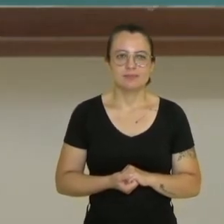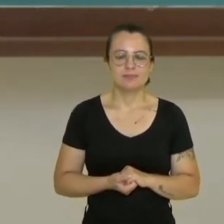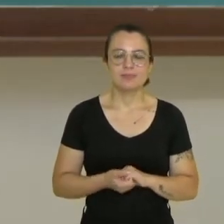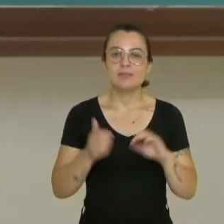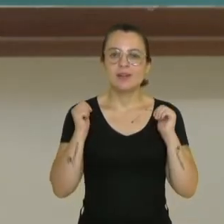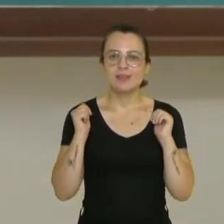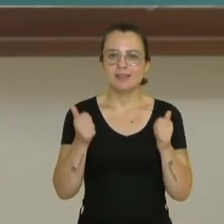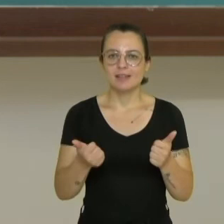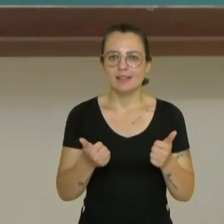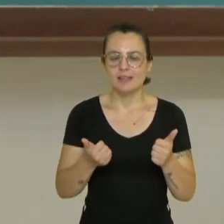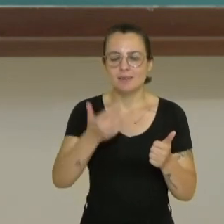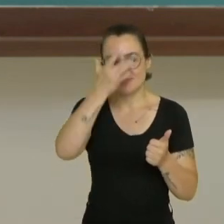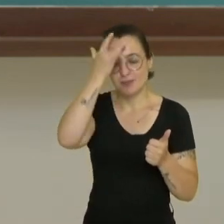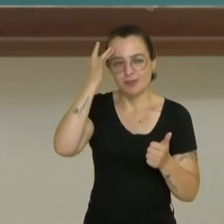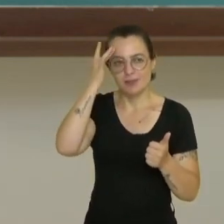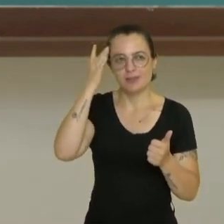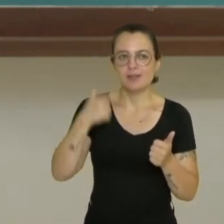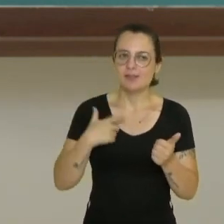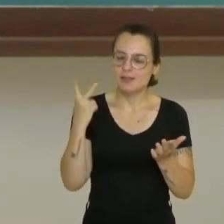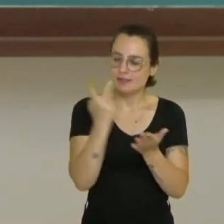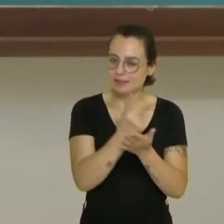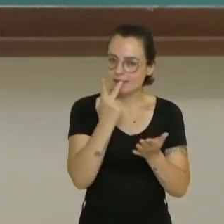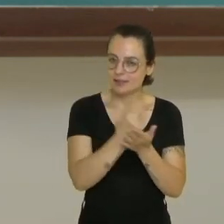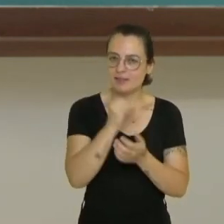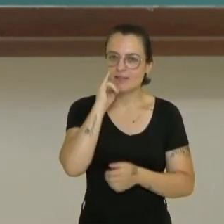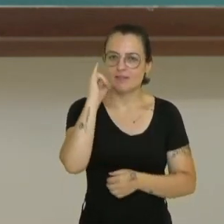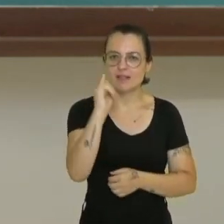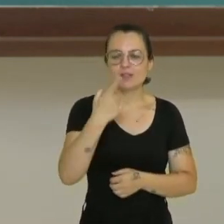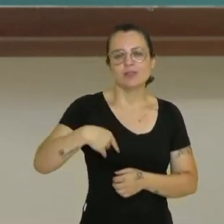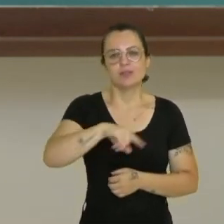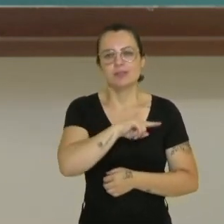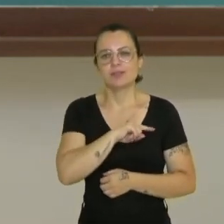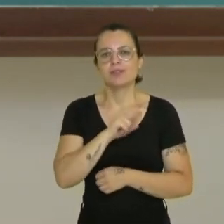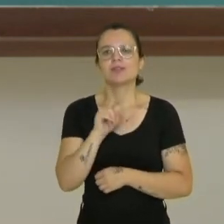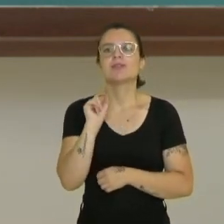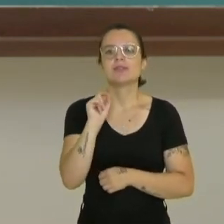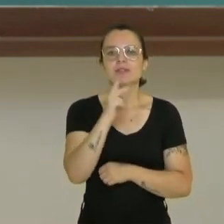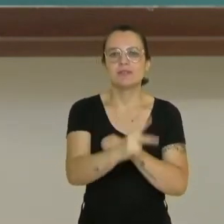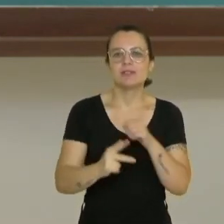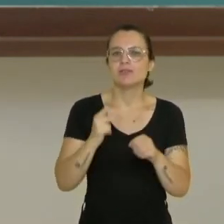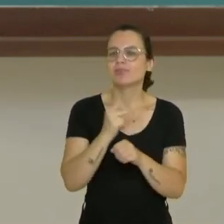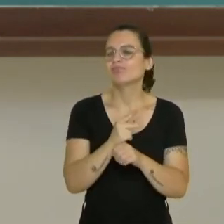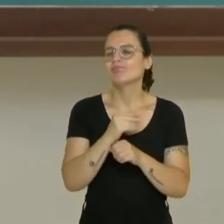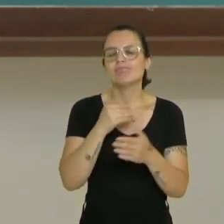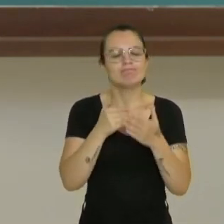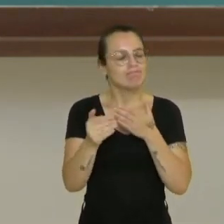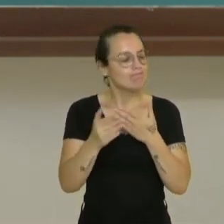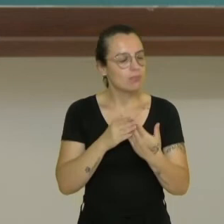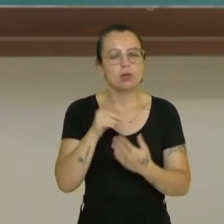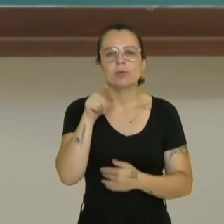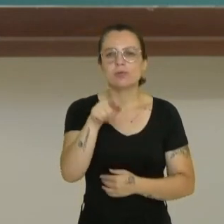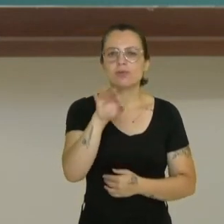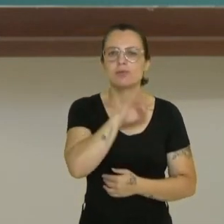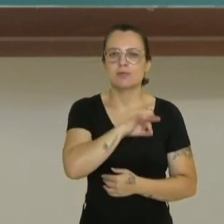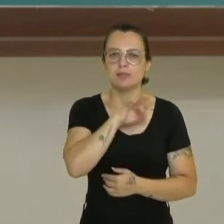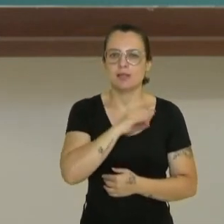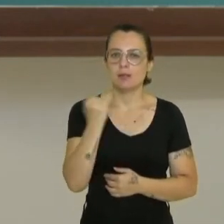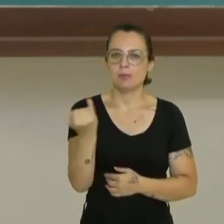Bem, pessoal, aquilo que eu vou bater sempre na tecla nos nossos vídeos é: não interessa o quanto você ganha, mas você tem que